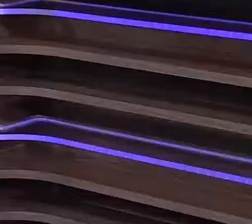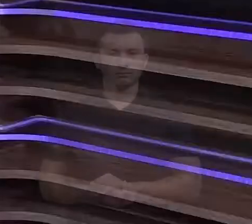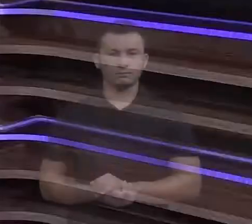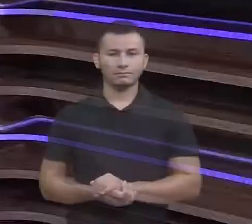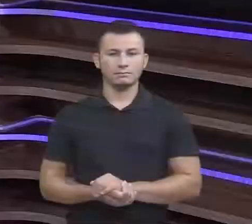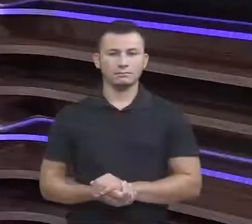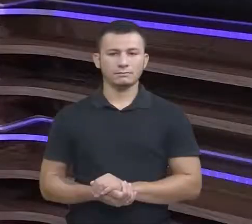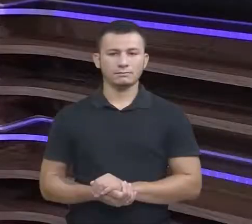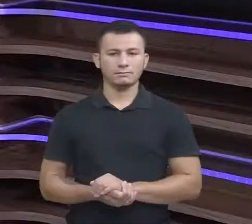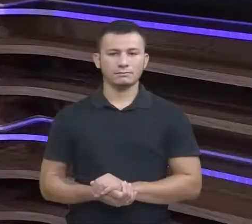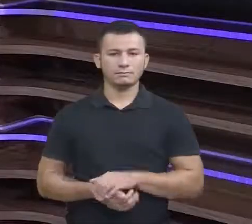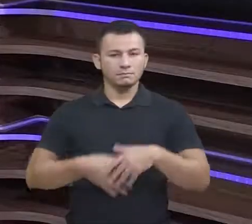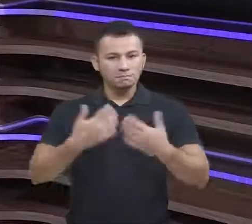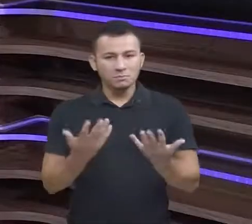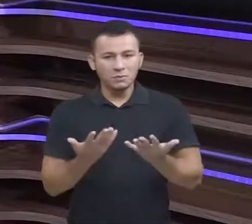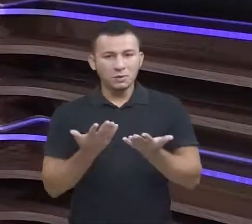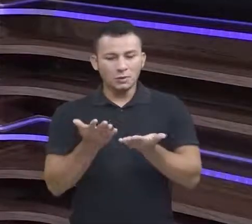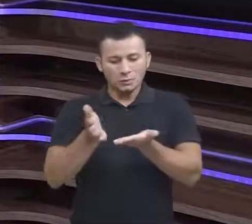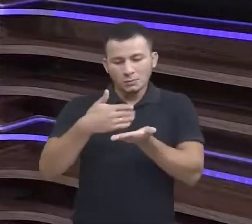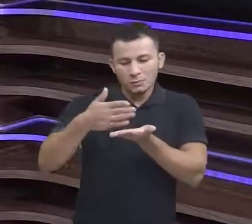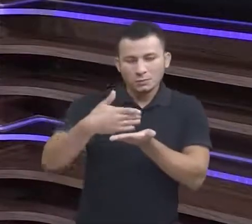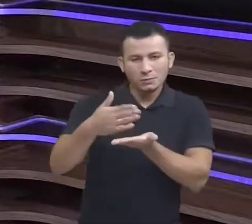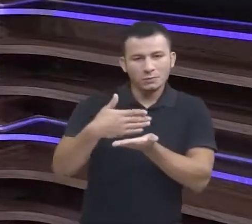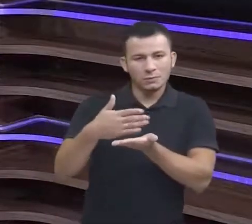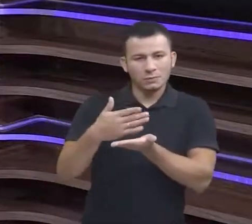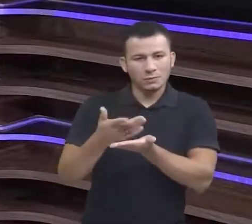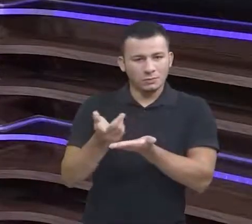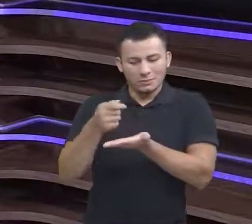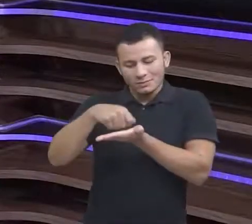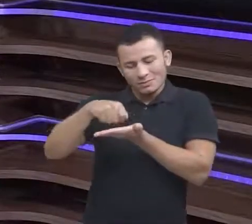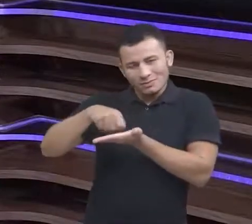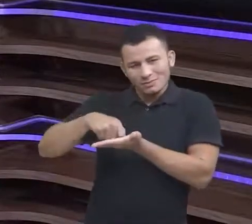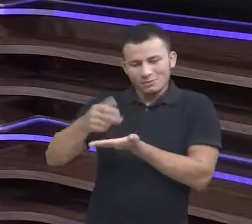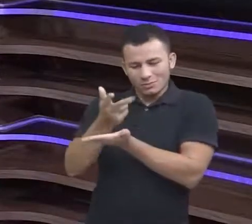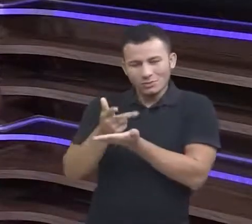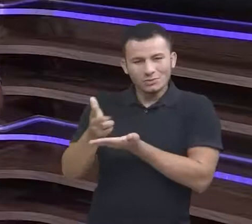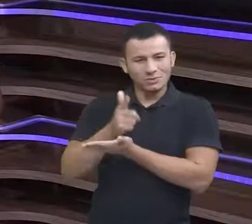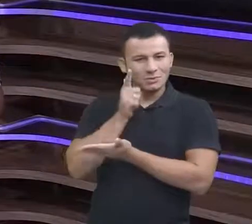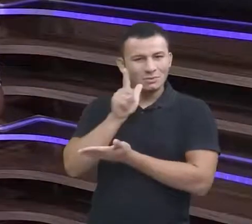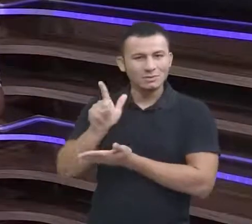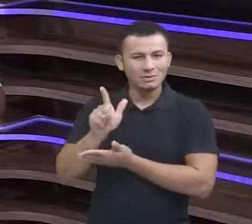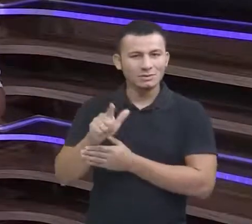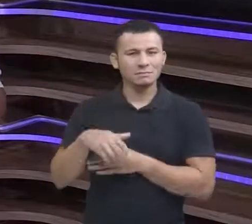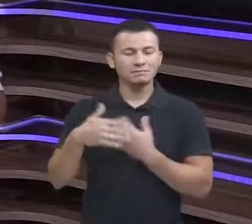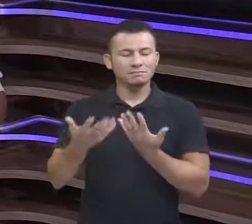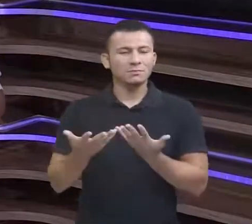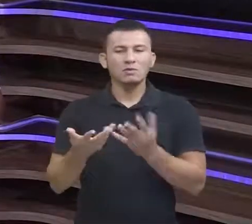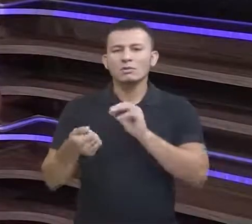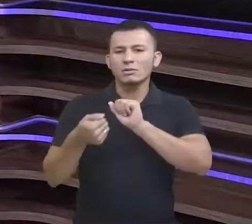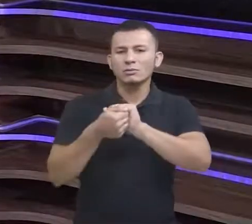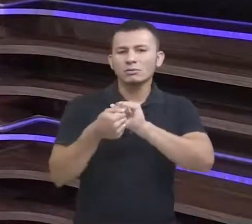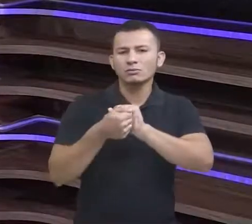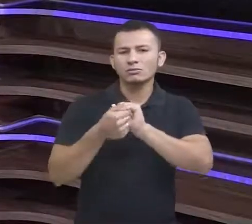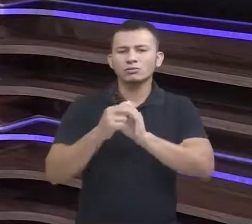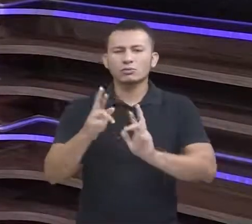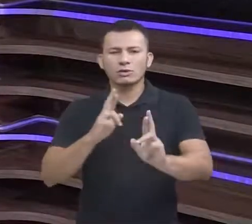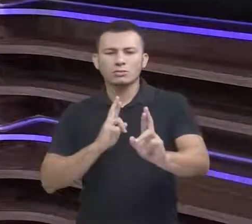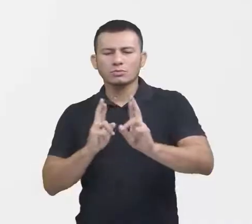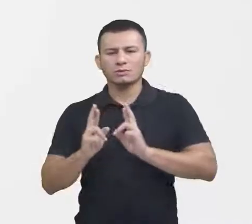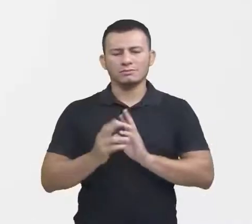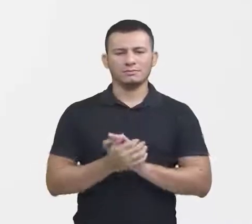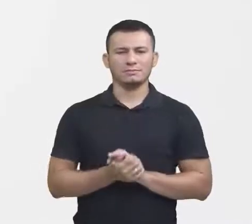Oi e aí pois ela não cada Rios vocês pegar um caderninho for fazer o desenho Vamos lá ver as respostas